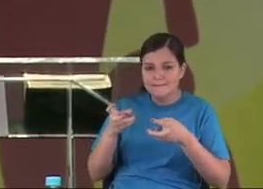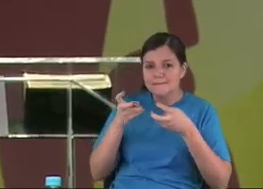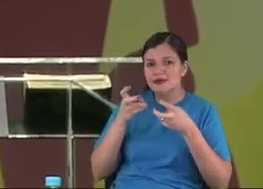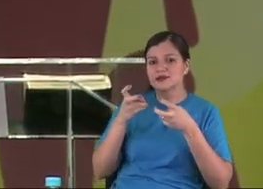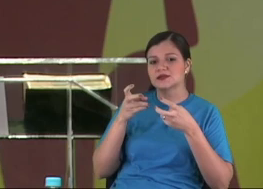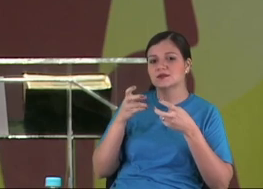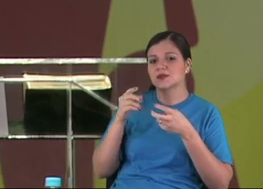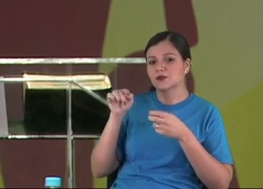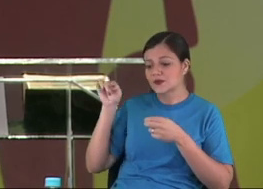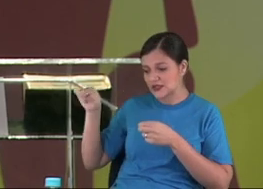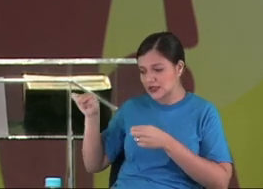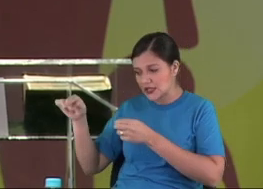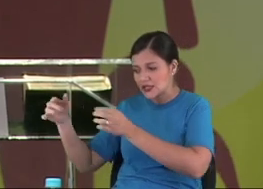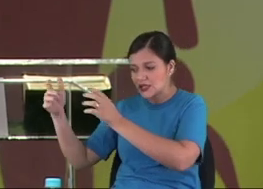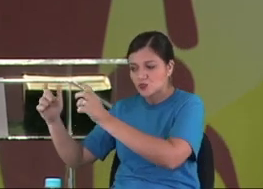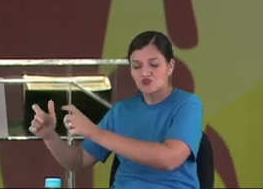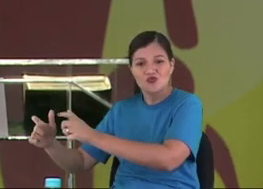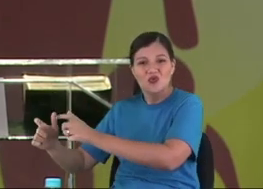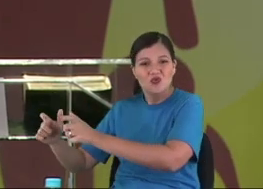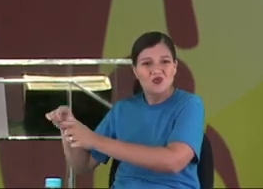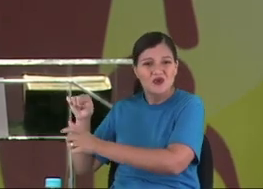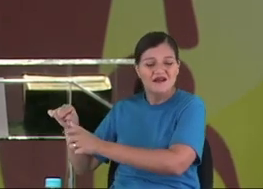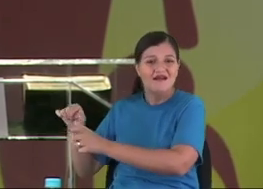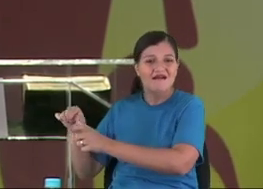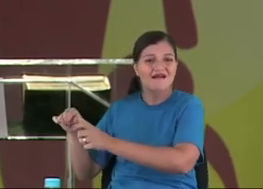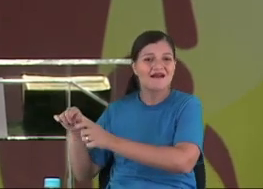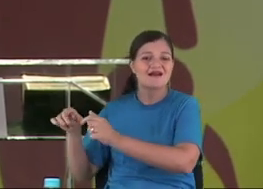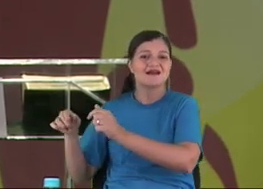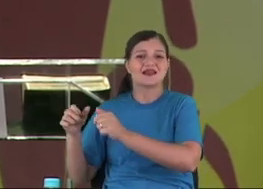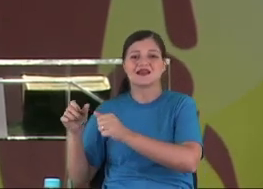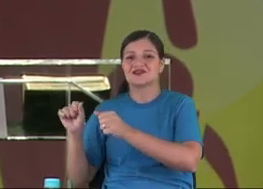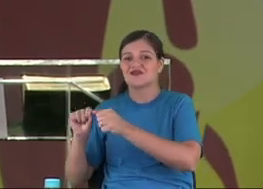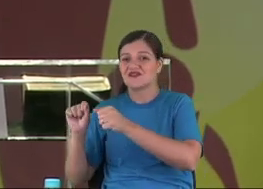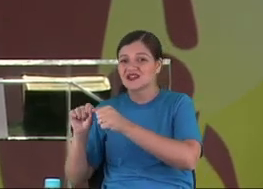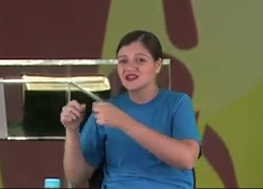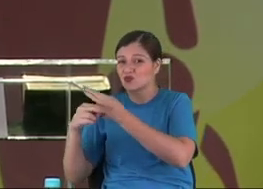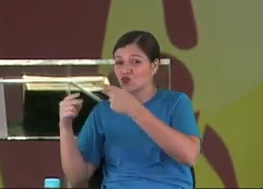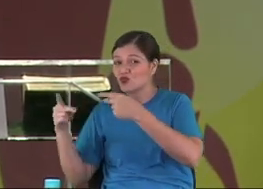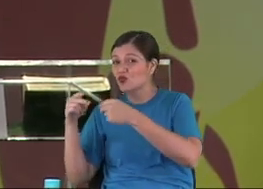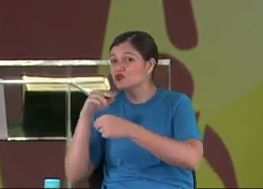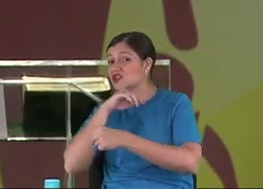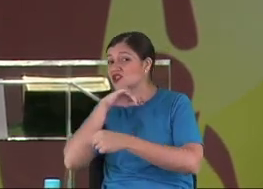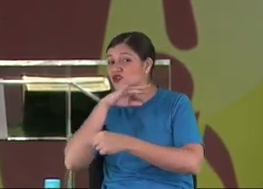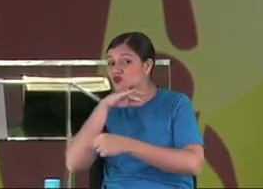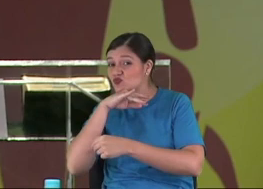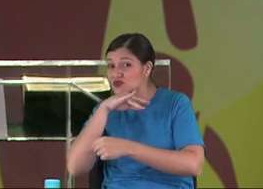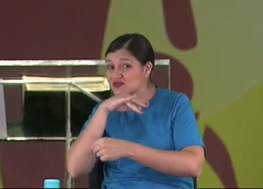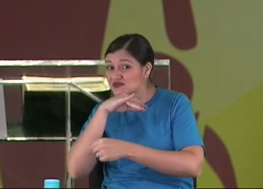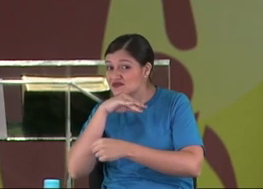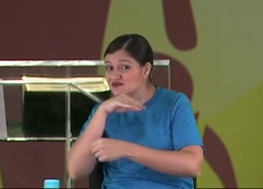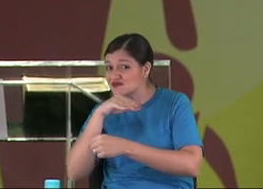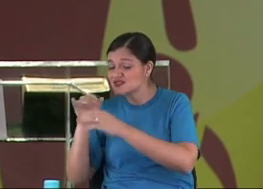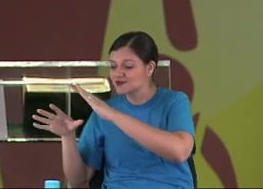era o centro de contrabando de Manaus. O chefe do contrabando morava naquela